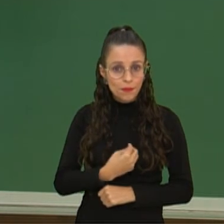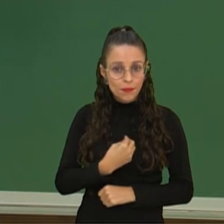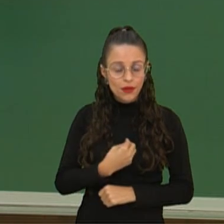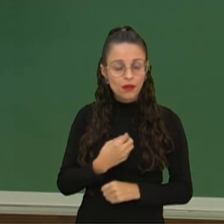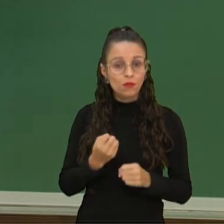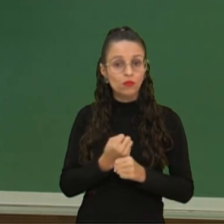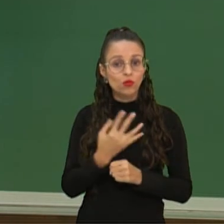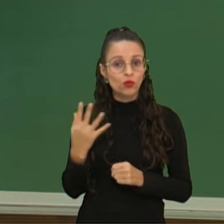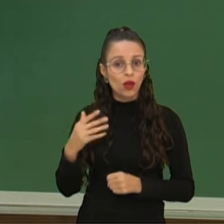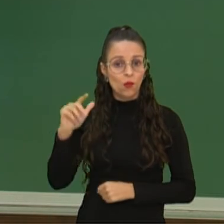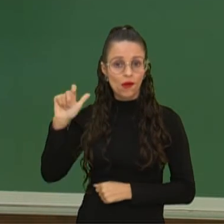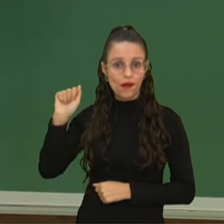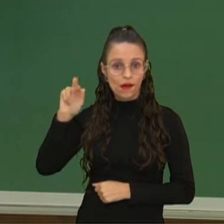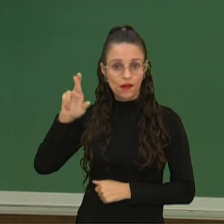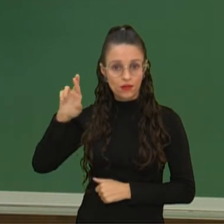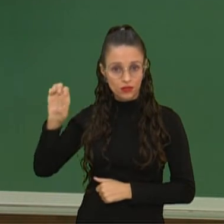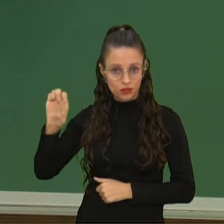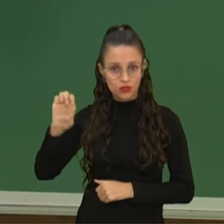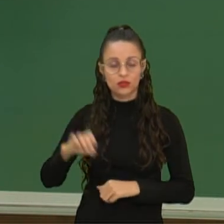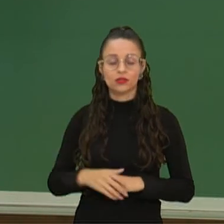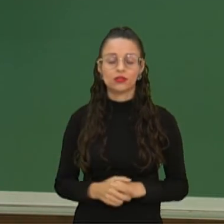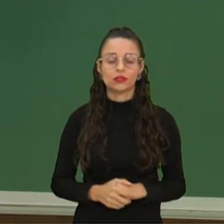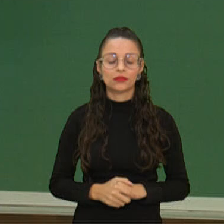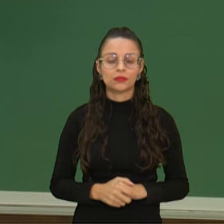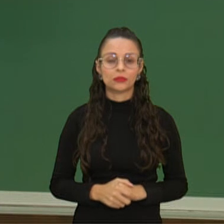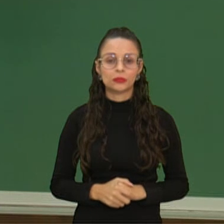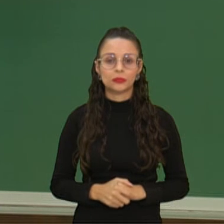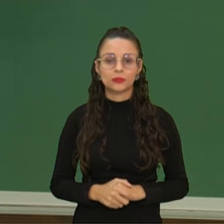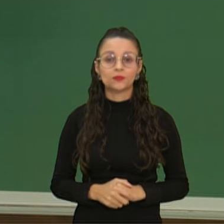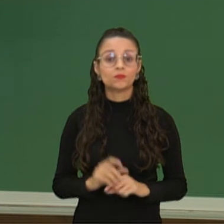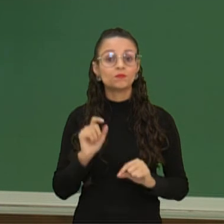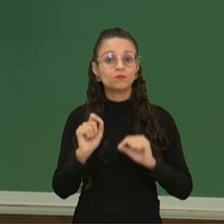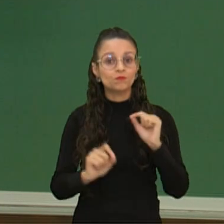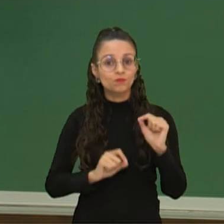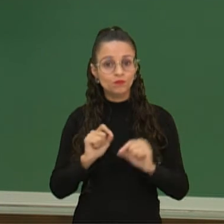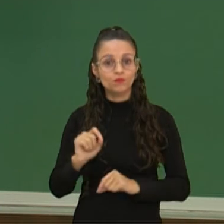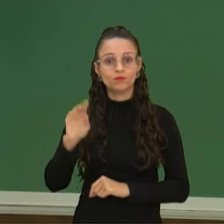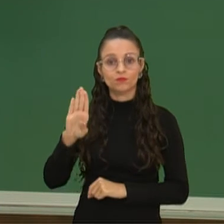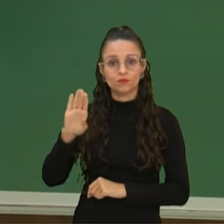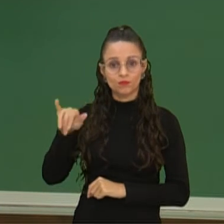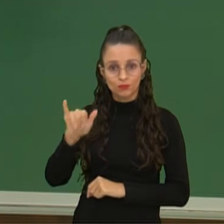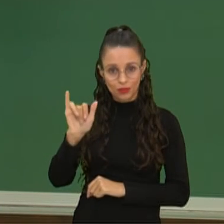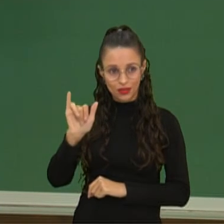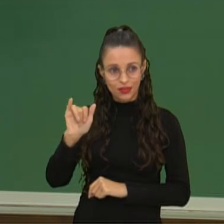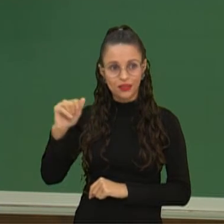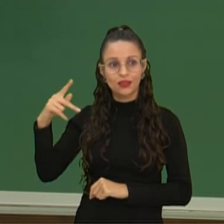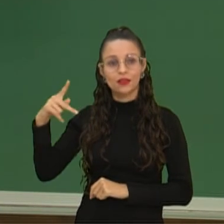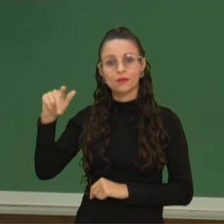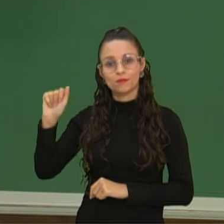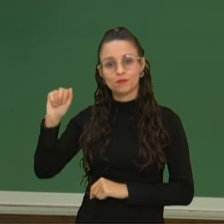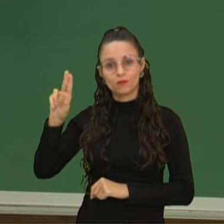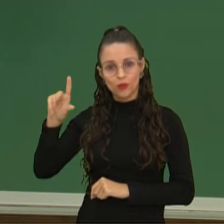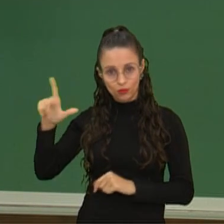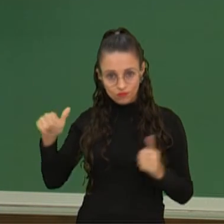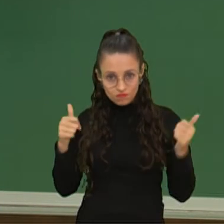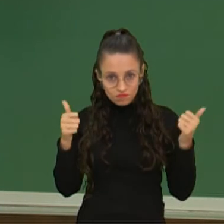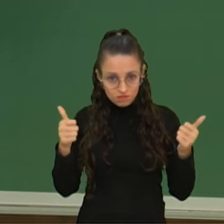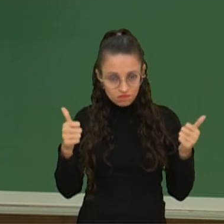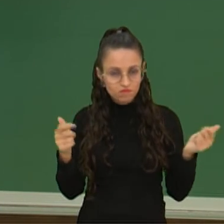plural. Terceira coluna do verbo connected. Por quem? By Paul. Ok? Deu para